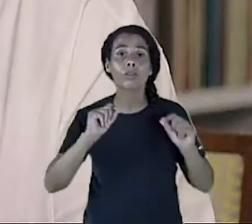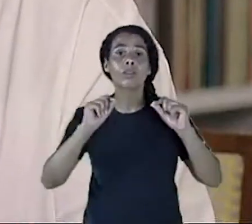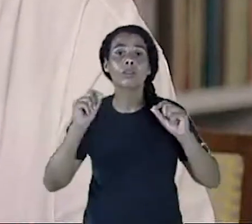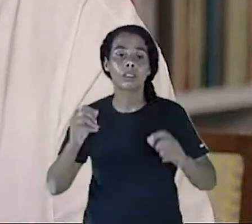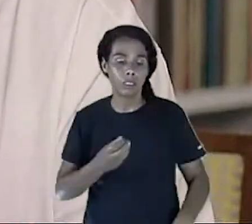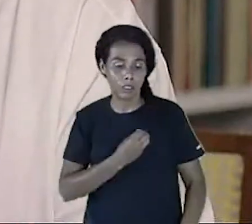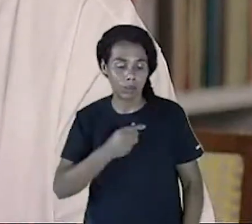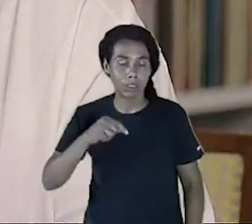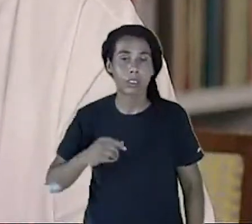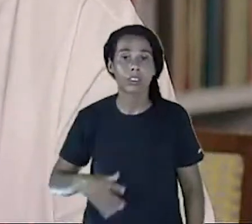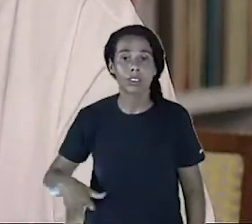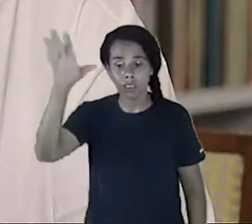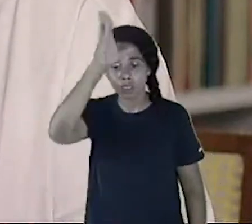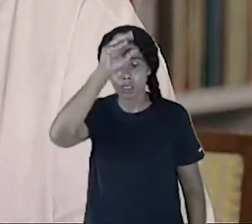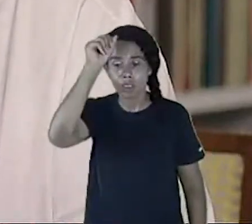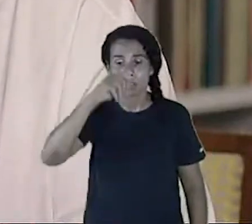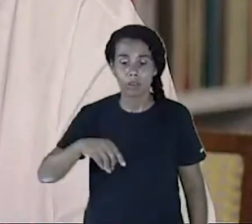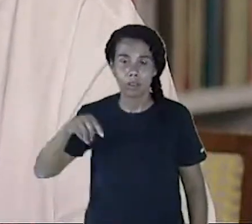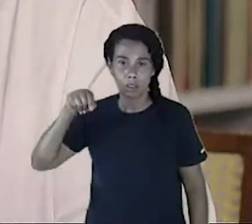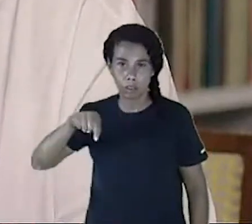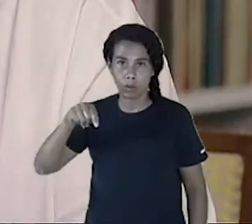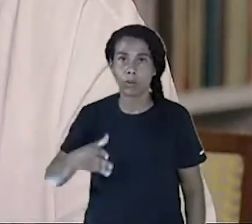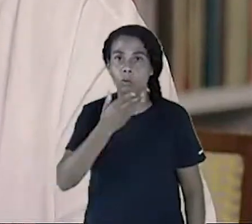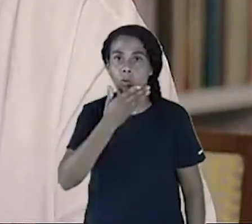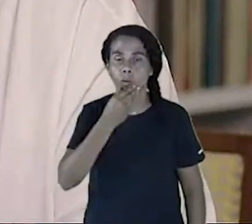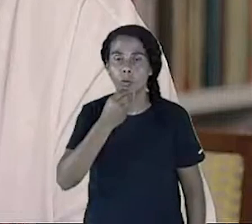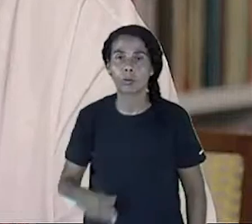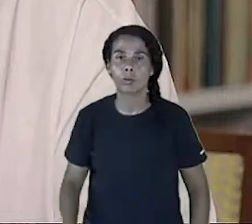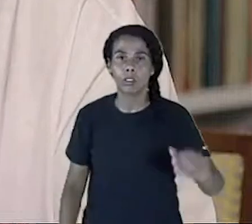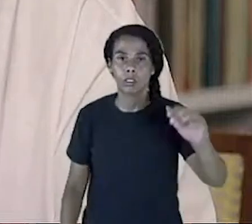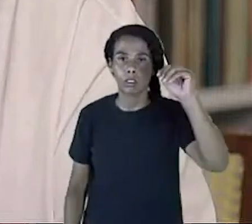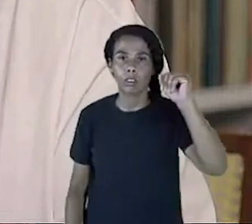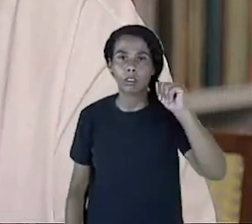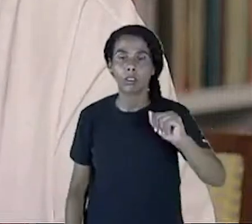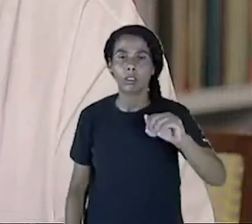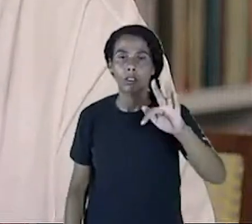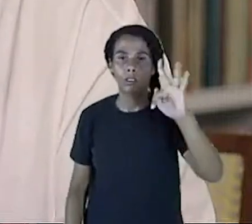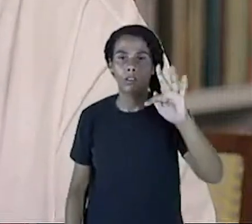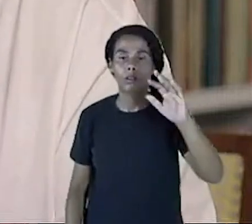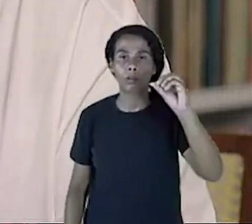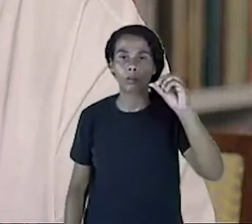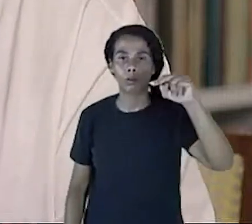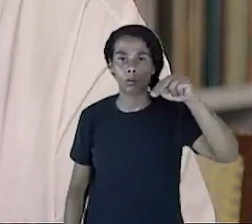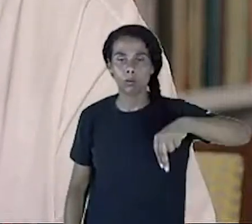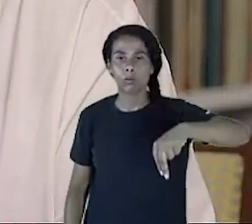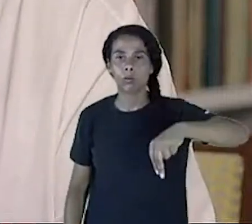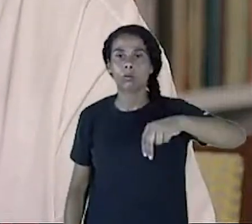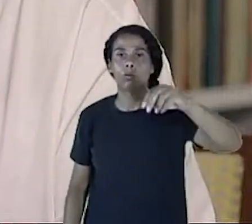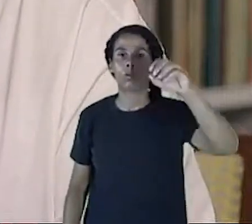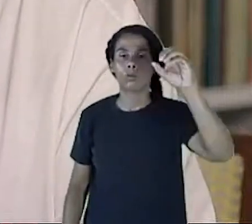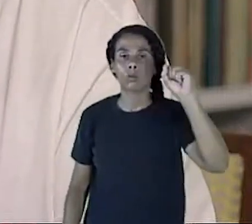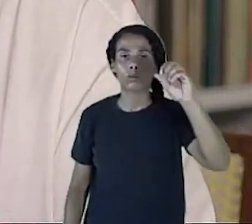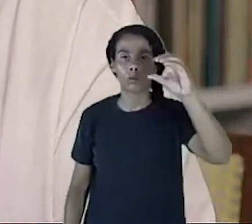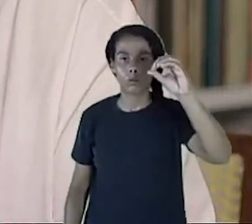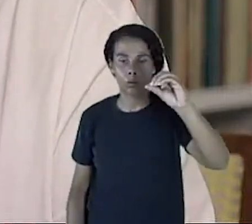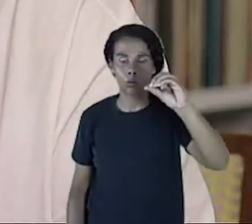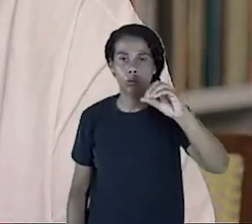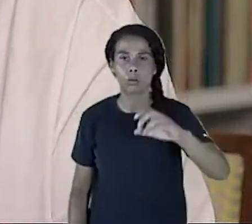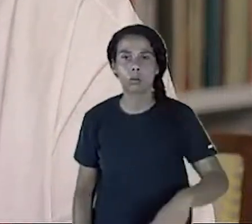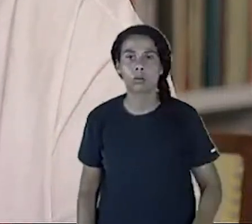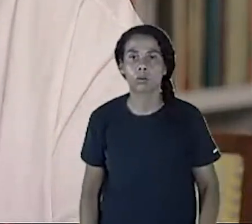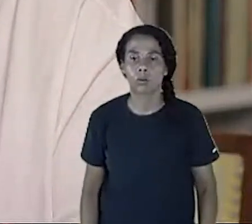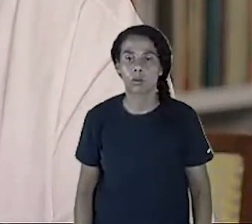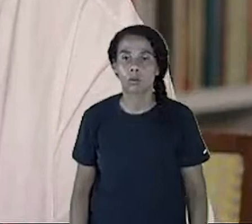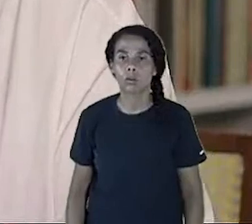vê a luminosidade da sua música, eu vejo muito também a luminosidade da sua